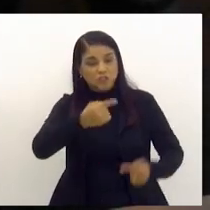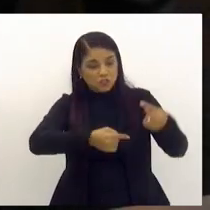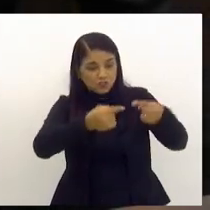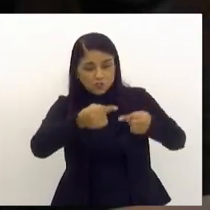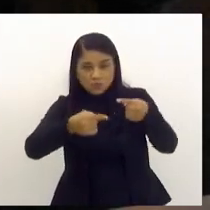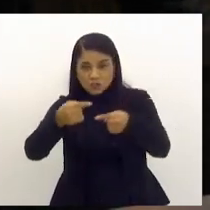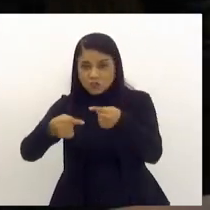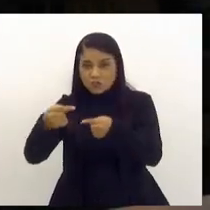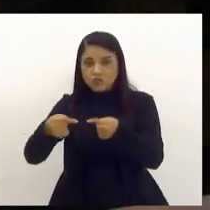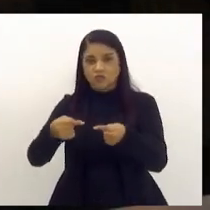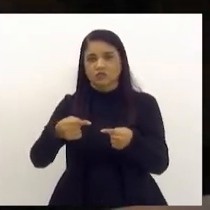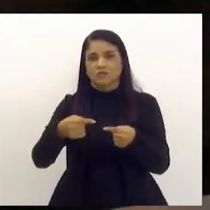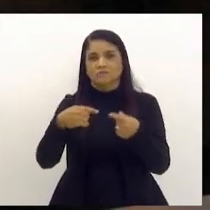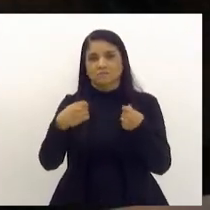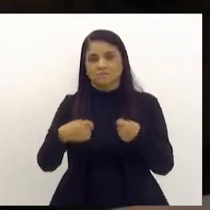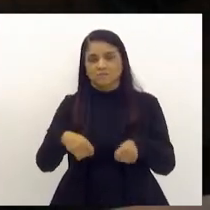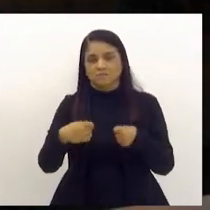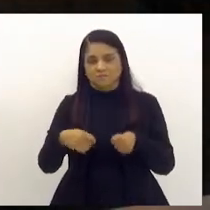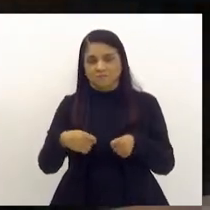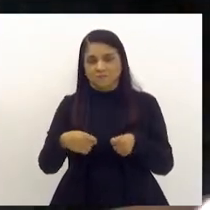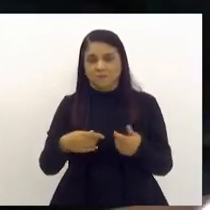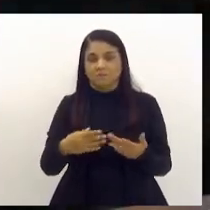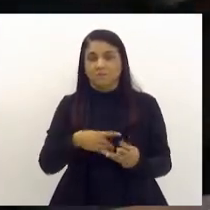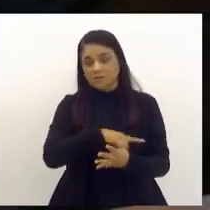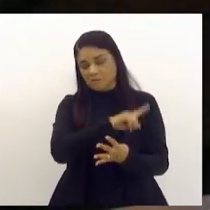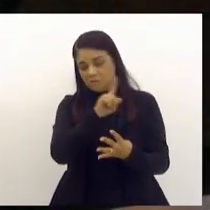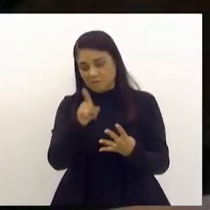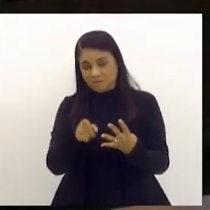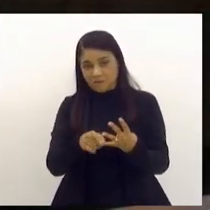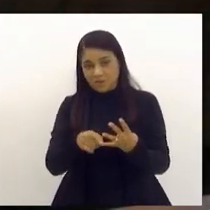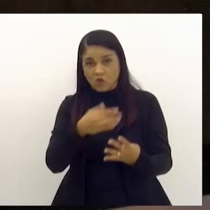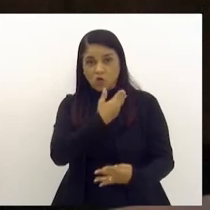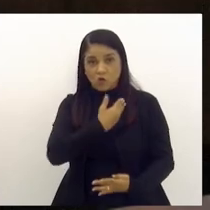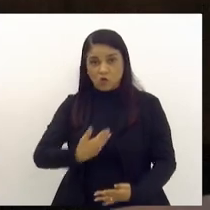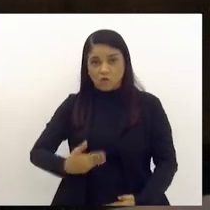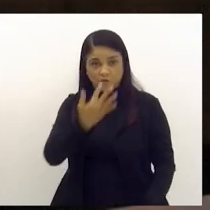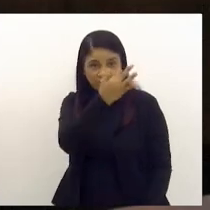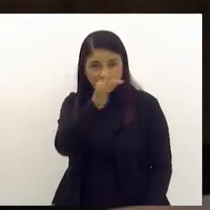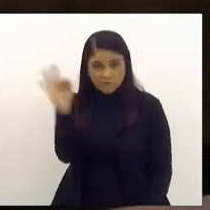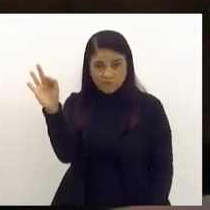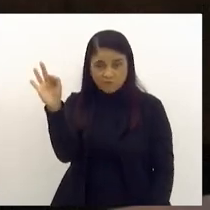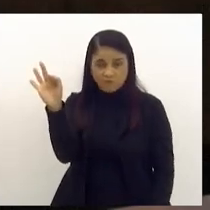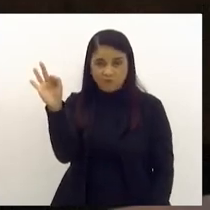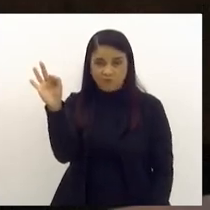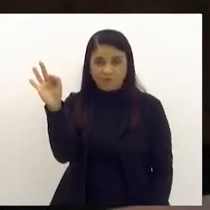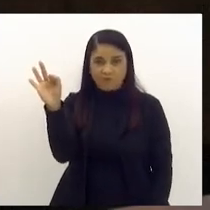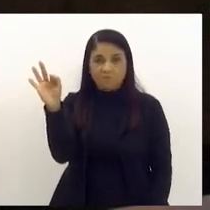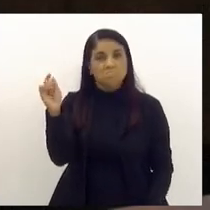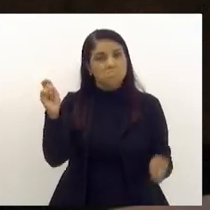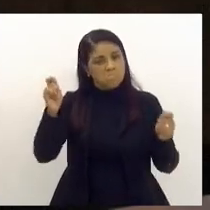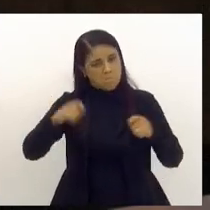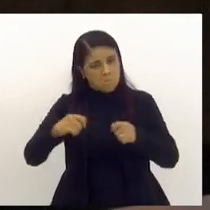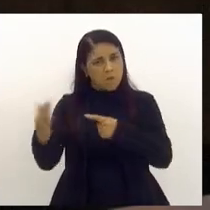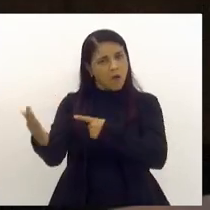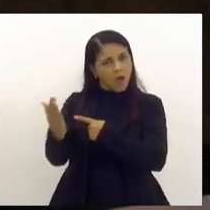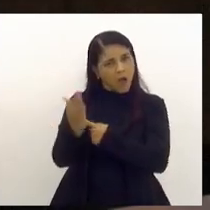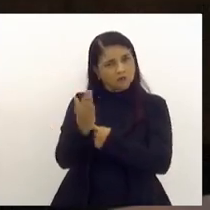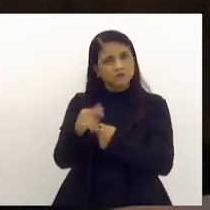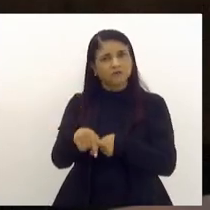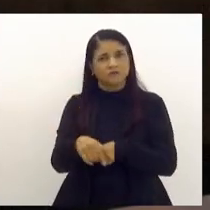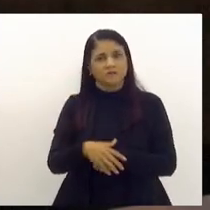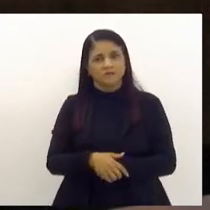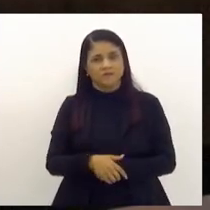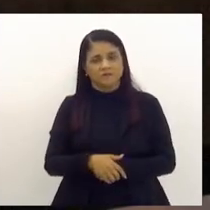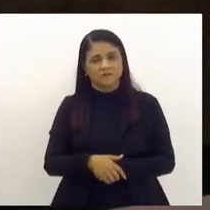discutido. Por fim, o governo federal pode ajudar,